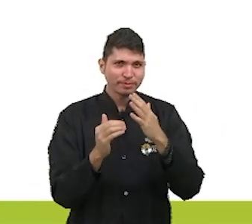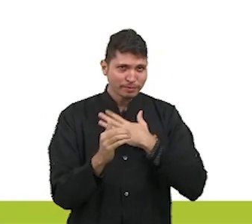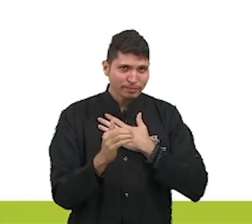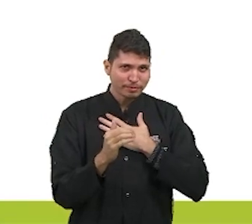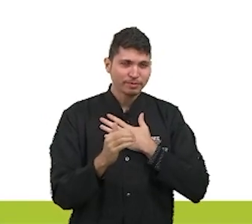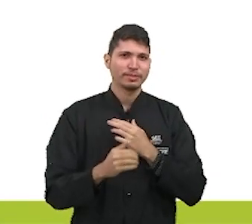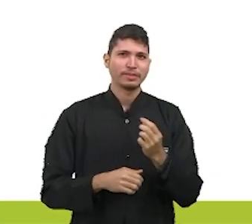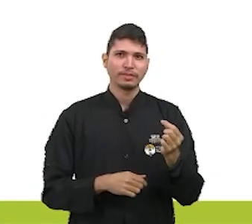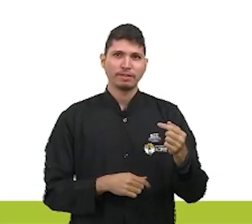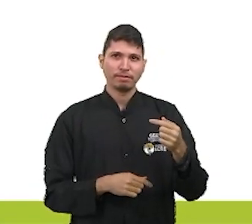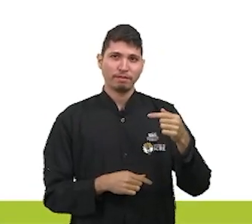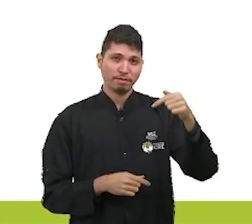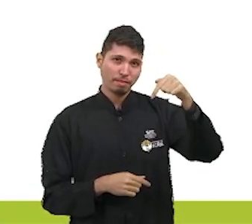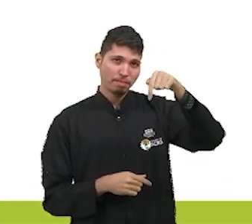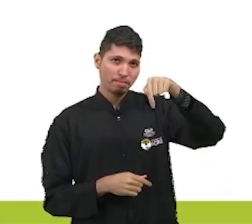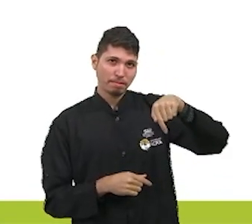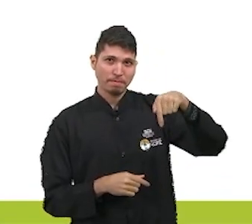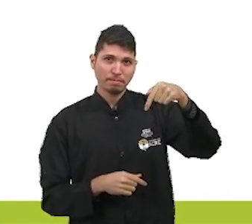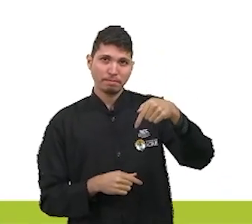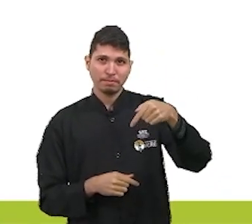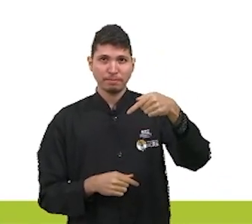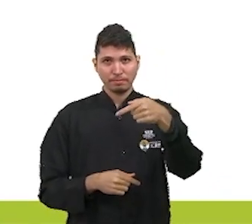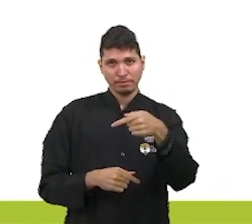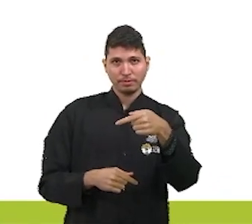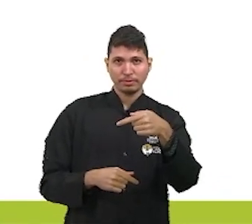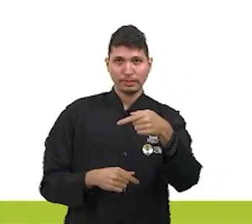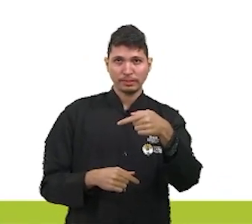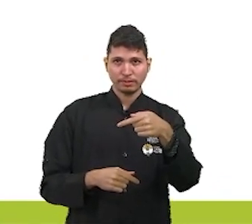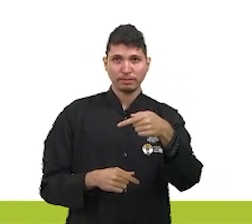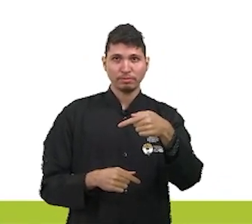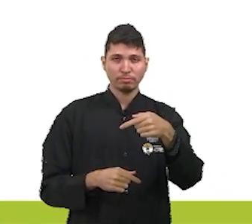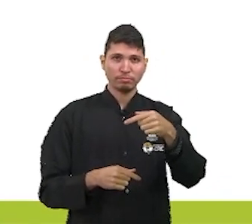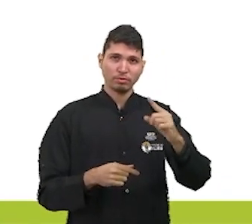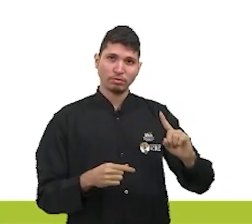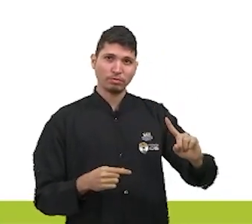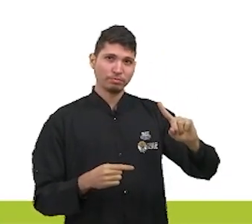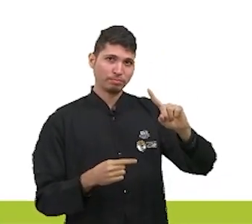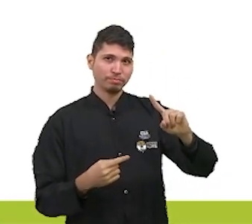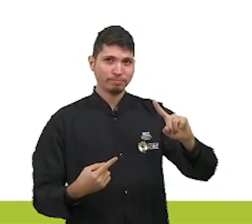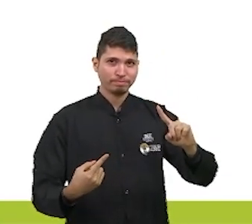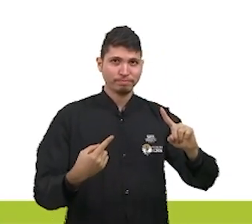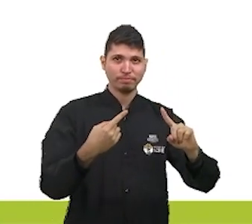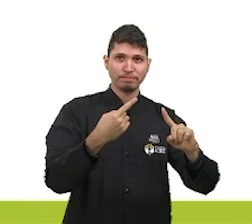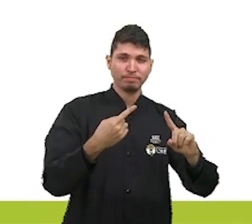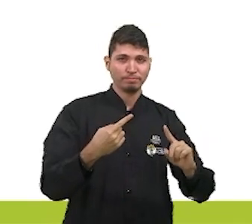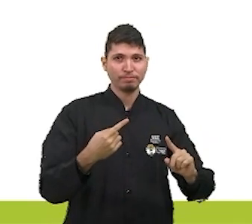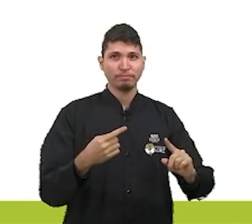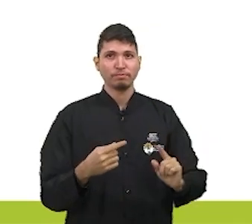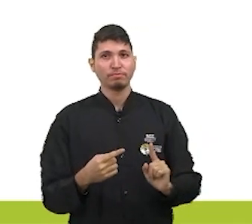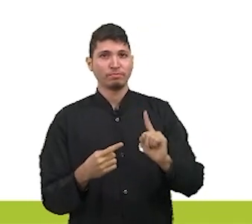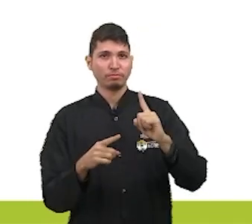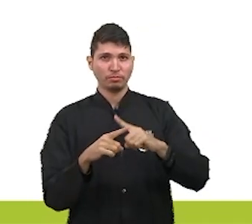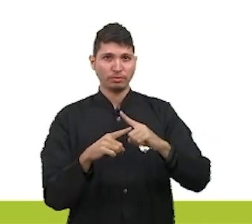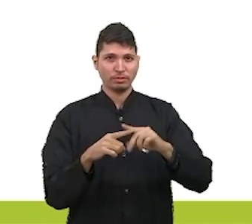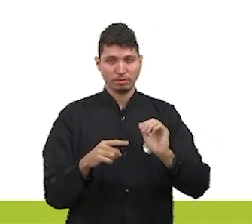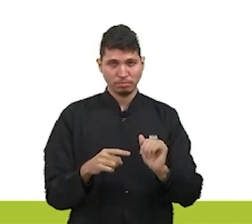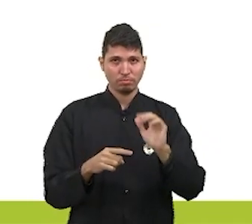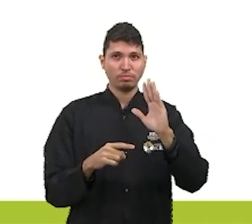né, vetores ligados, voltados para o nitrogênio, já que ele é mais